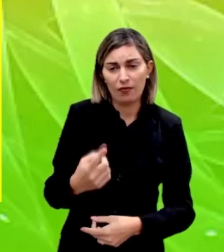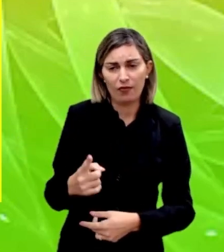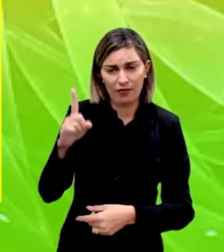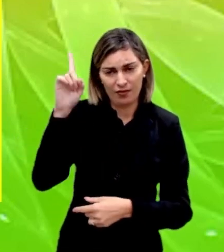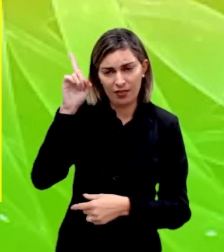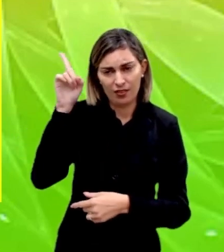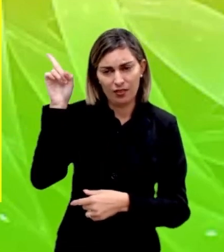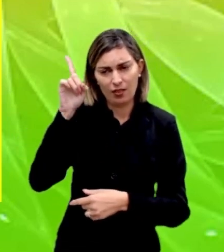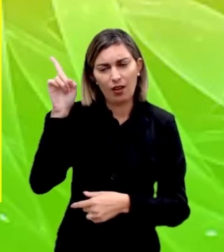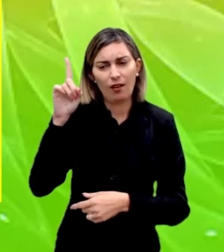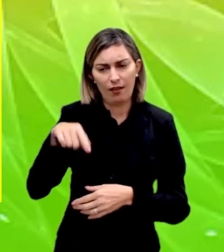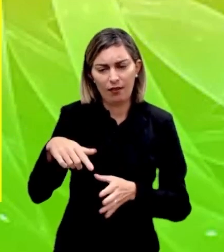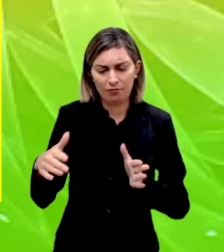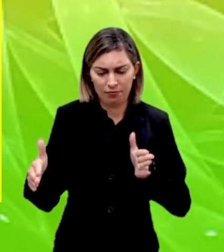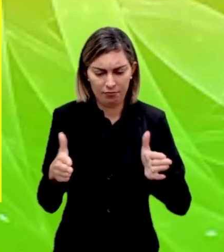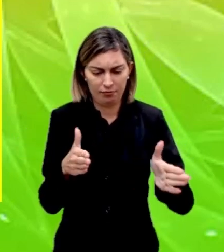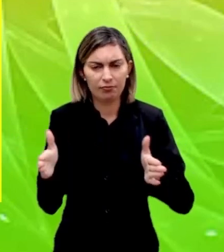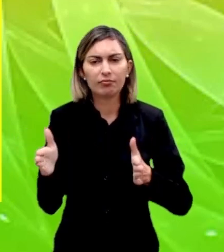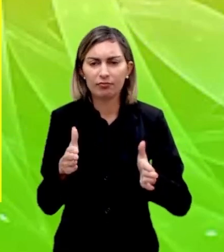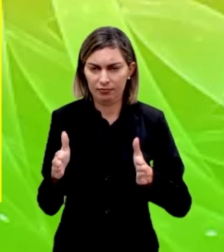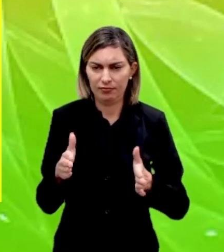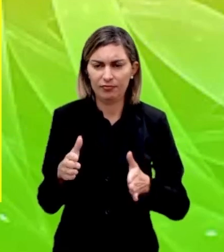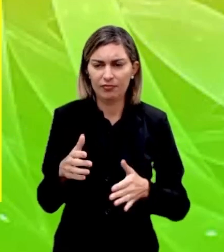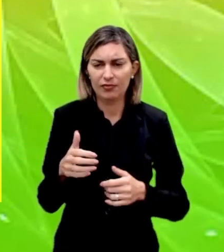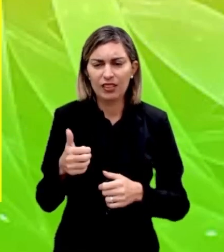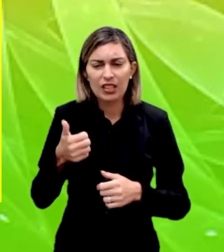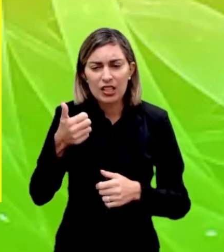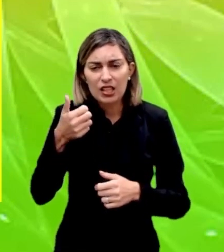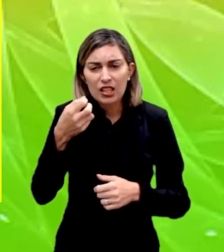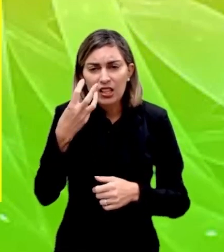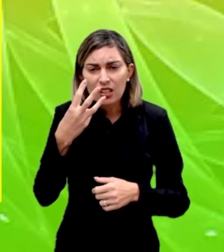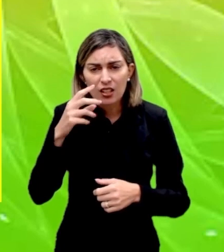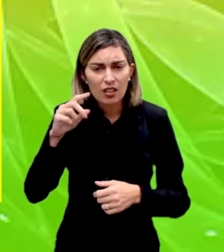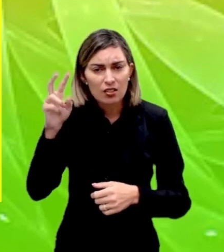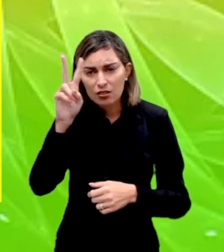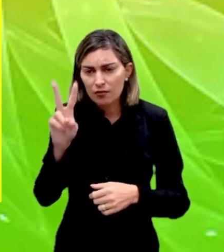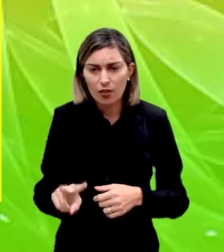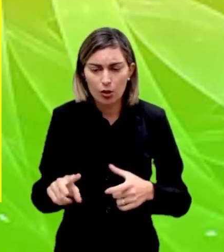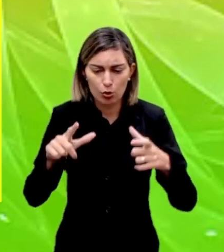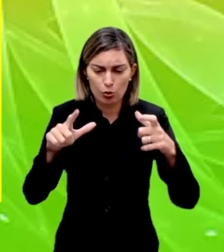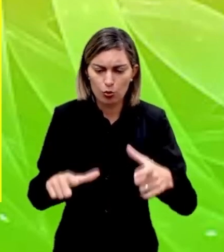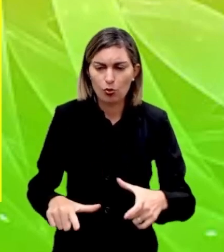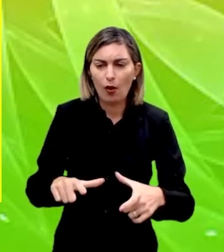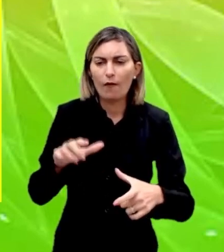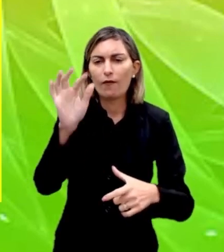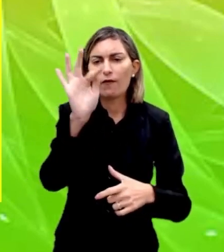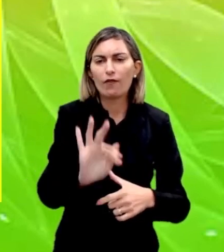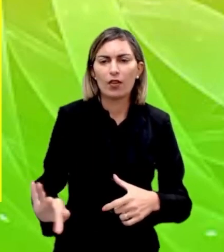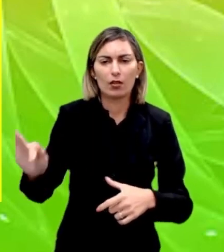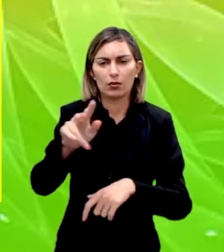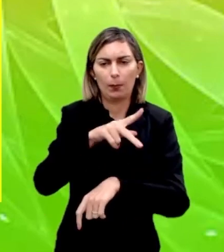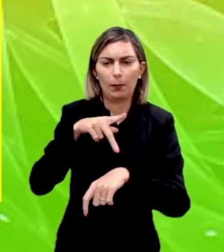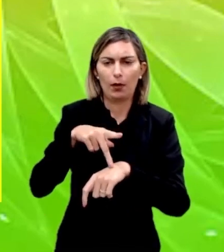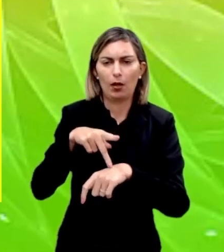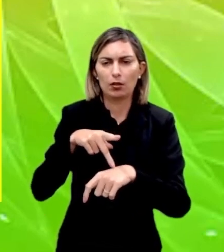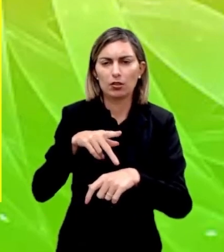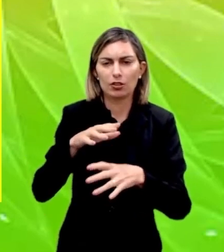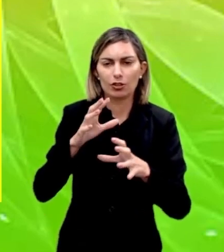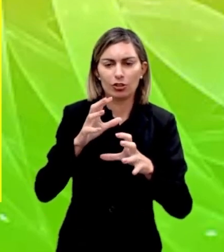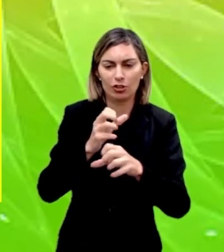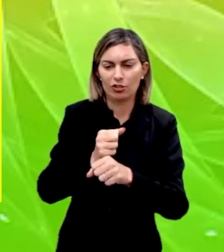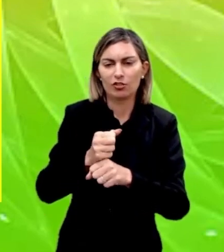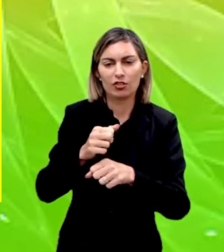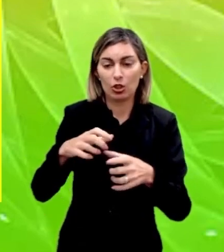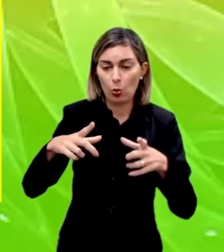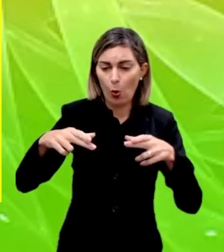na tela, que equivale a 3 vezes o território da França. Isso está